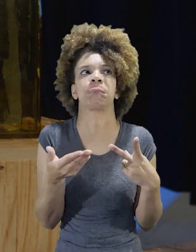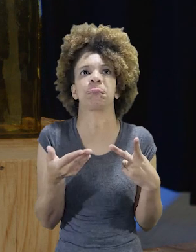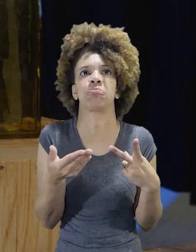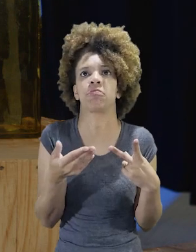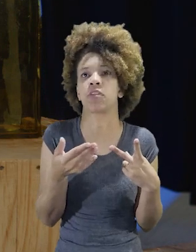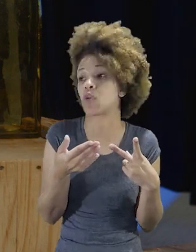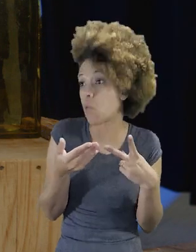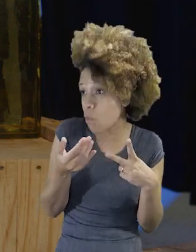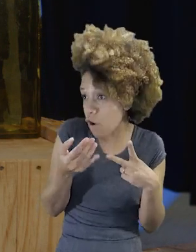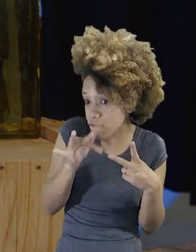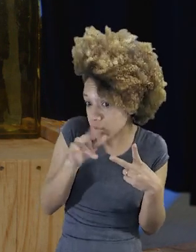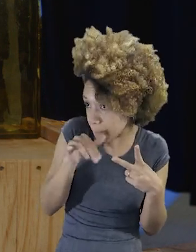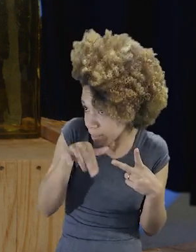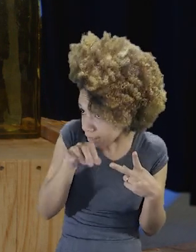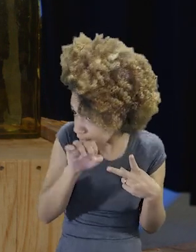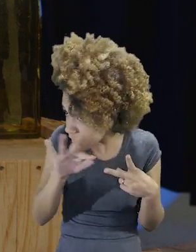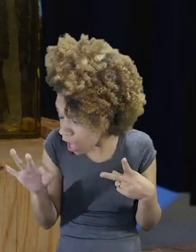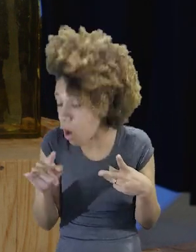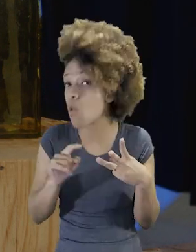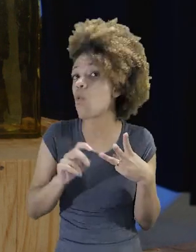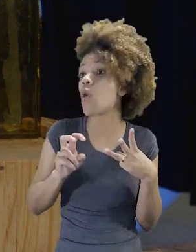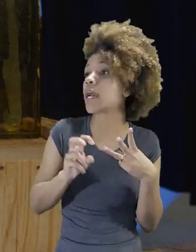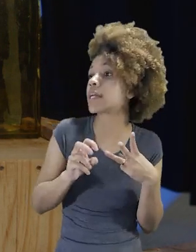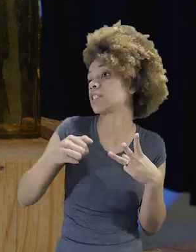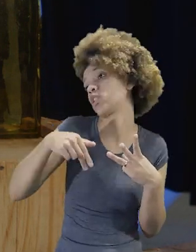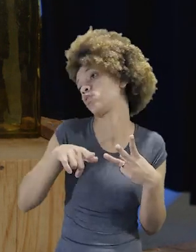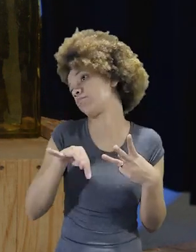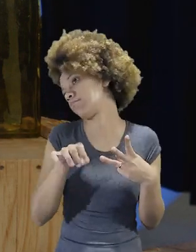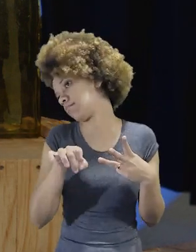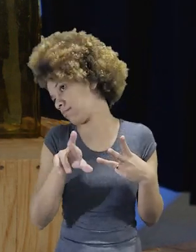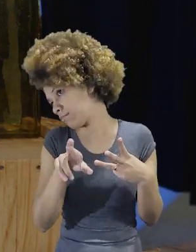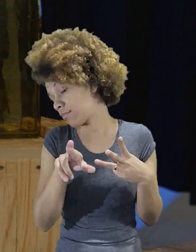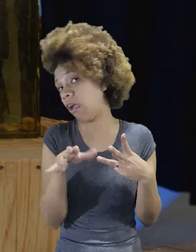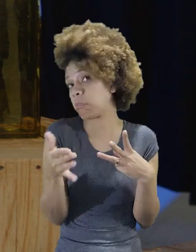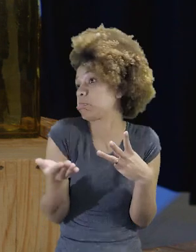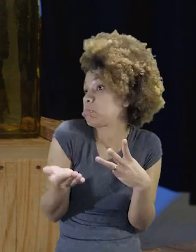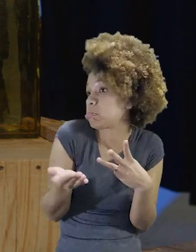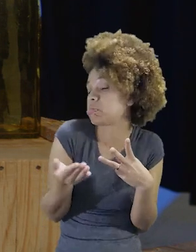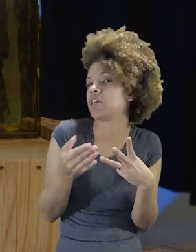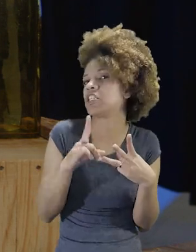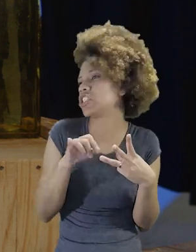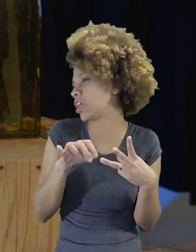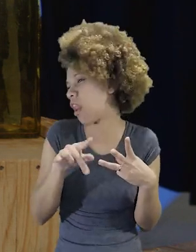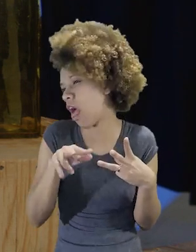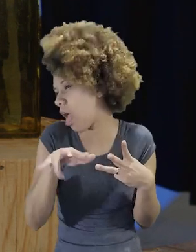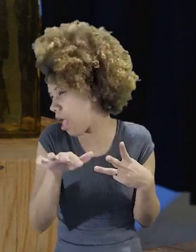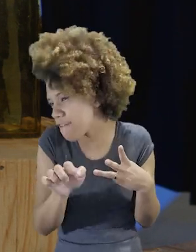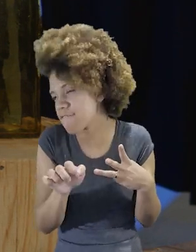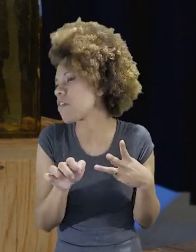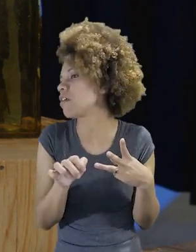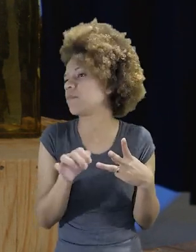o foi fundamental o quinto o quinto andar né que era o grupo do do do de leve